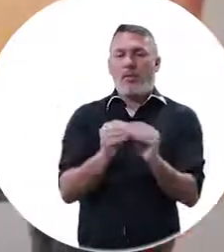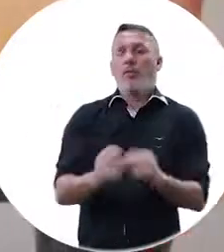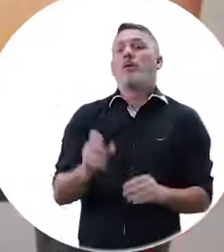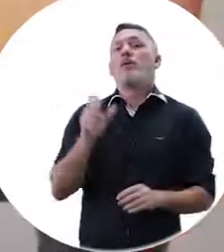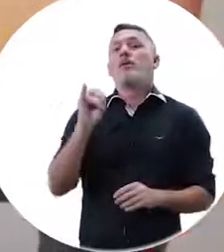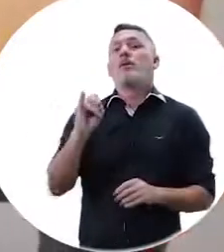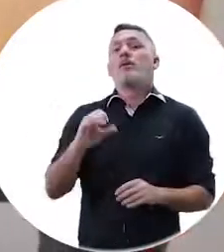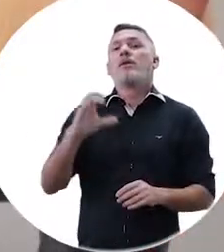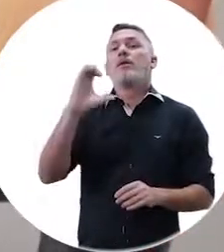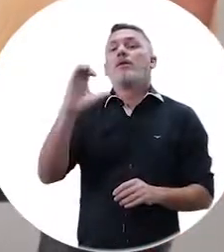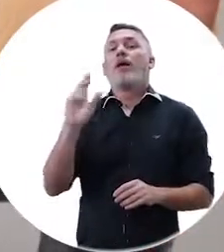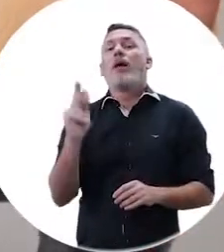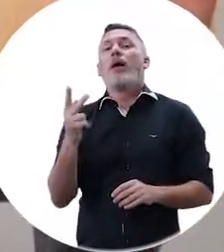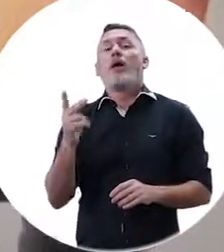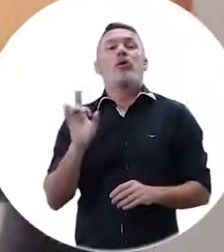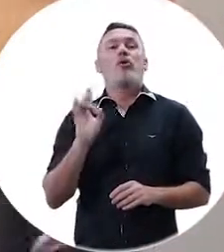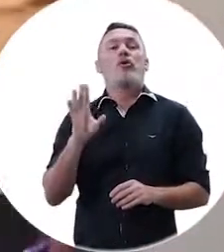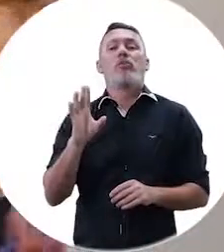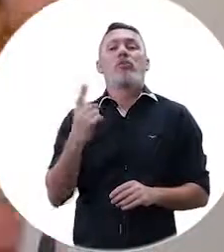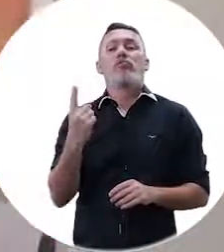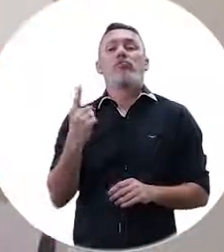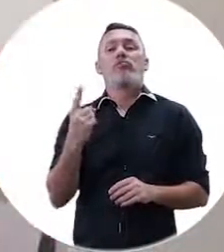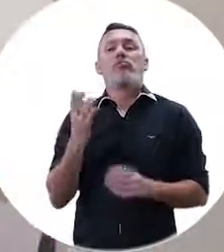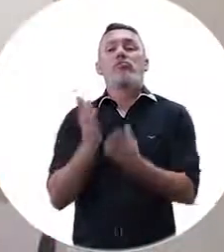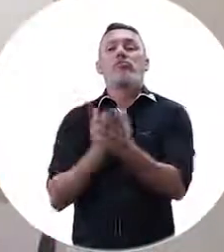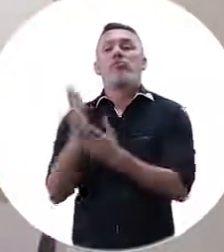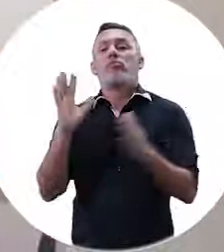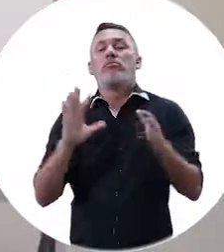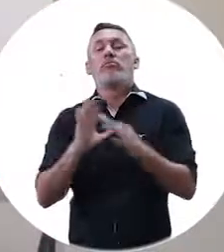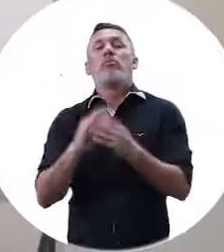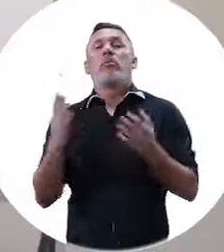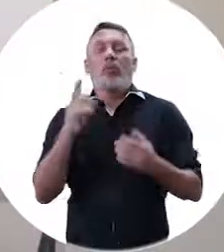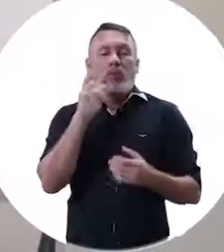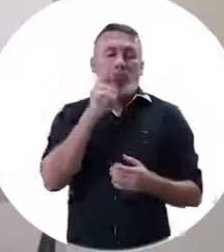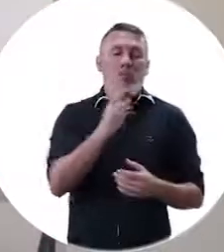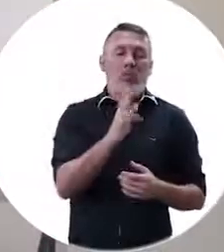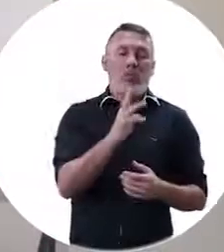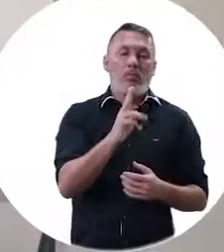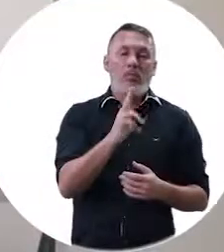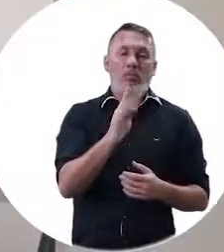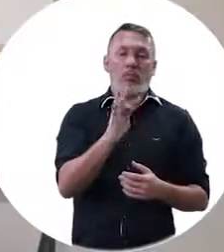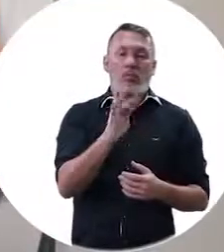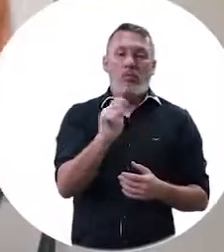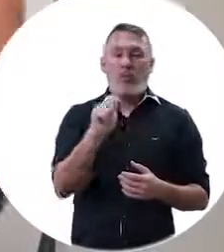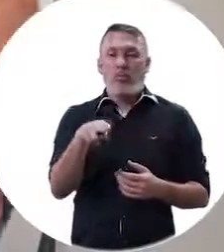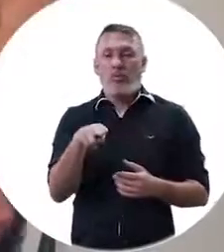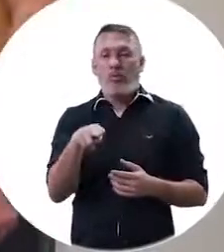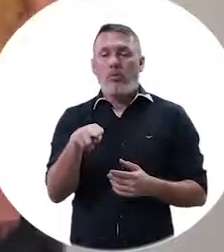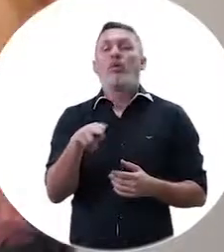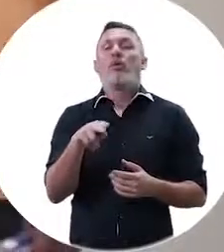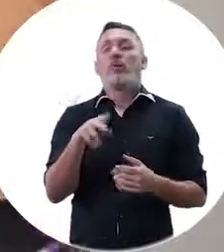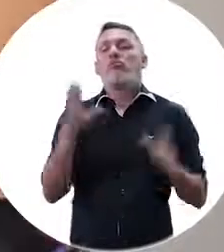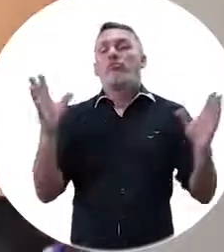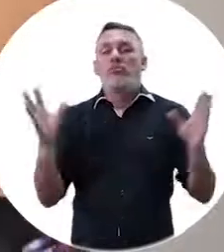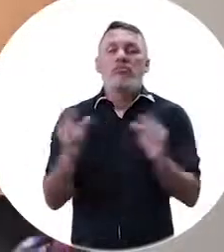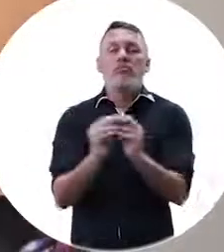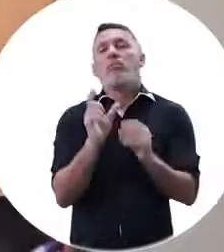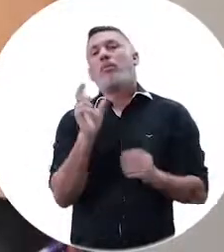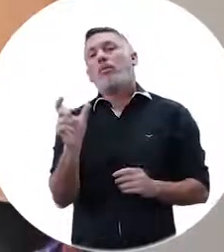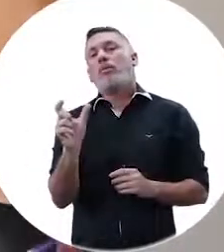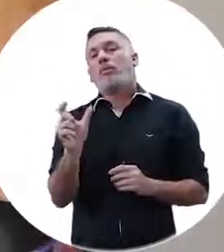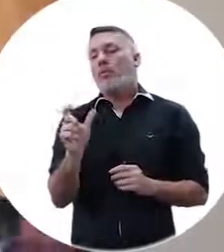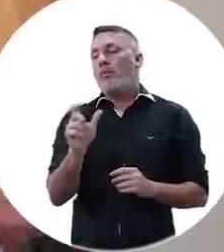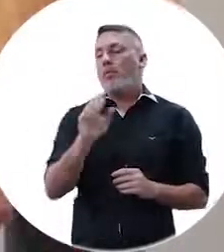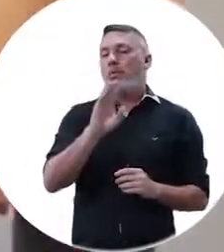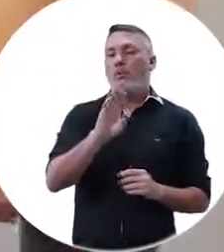Só tem carbono e hidrogênio. Se só tem carbono e hidrogênio, pessoal, é um hidrocarboneto. Se é um hidrocarboneto, o sufixo é sempre no final com